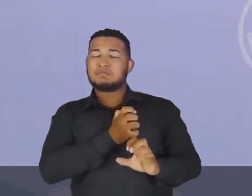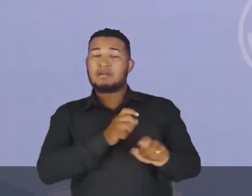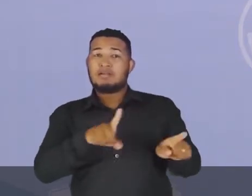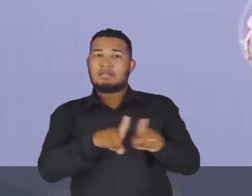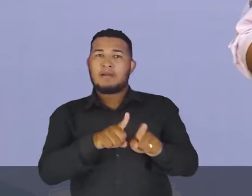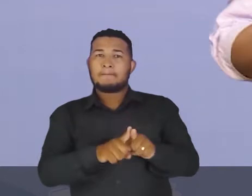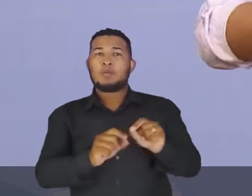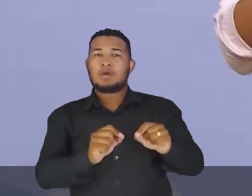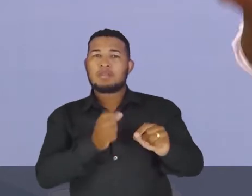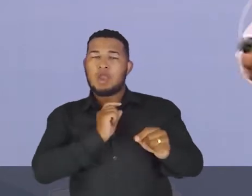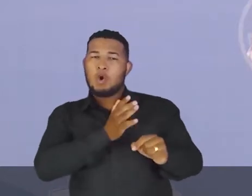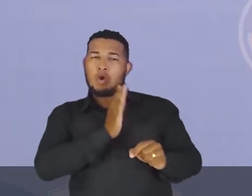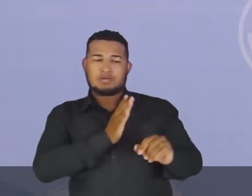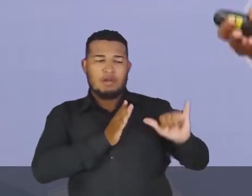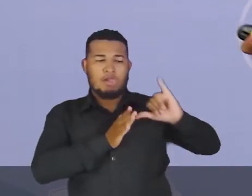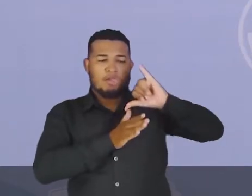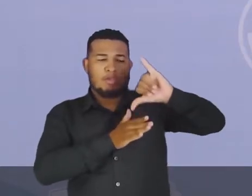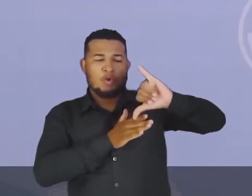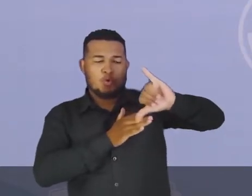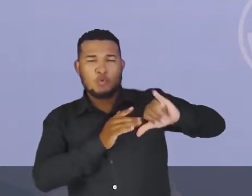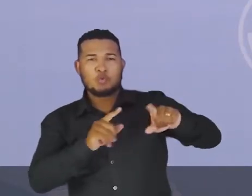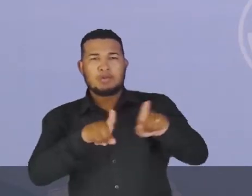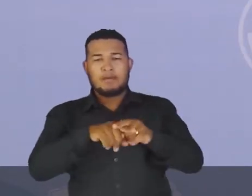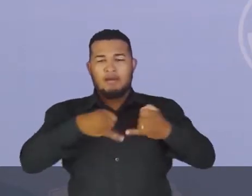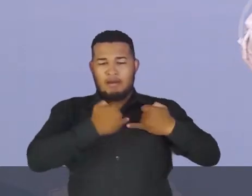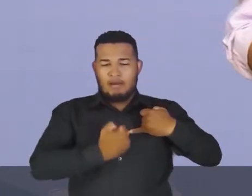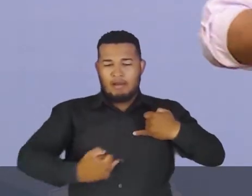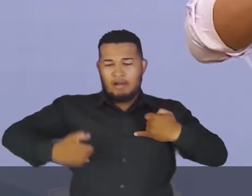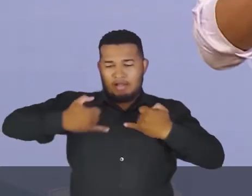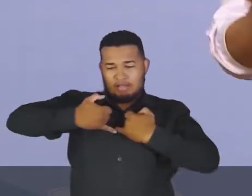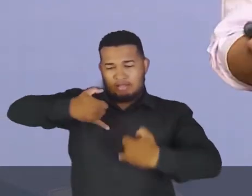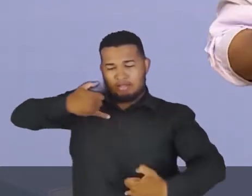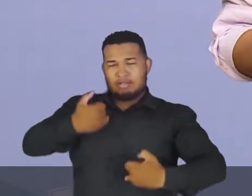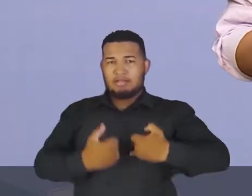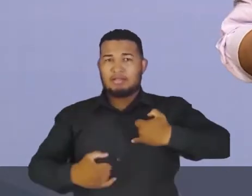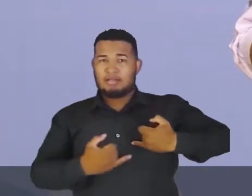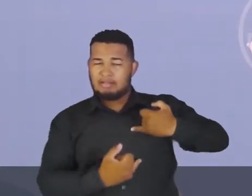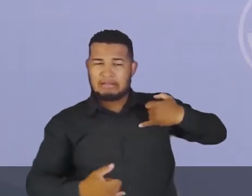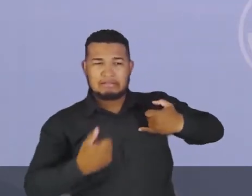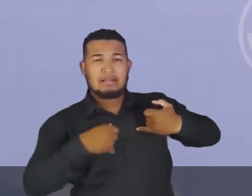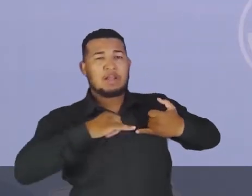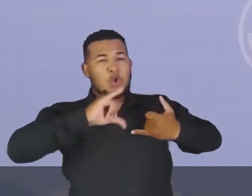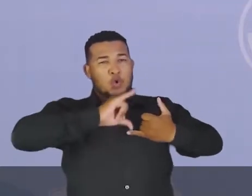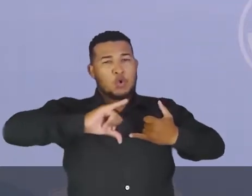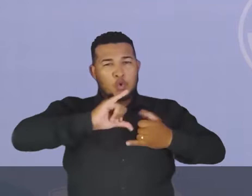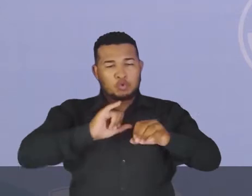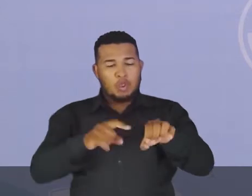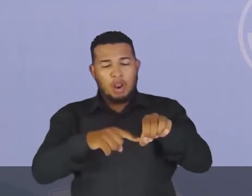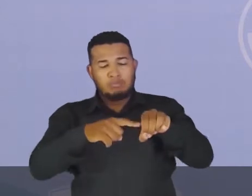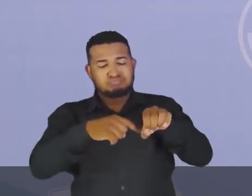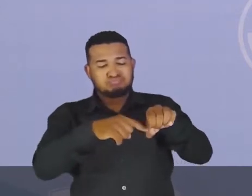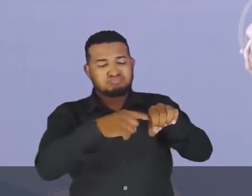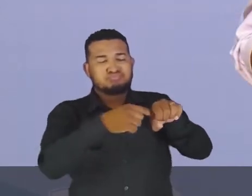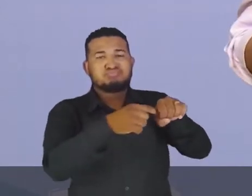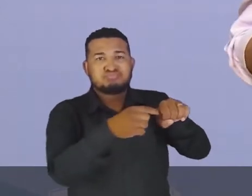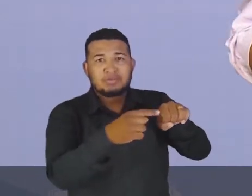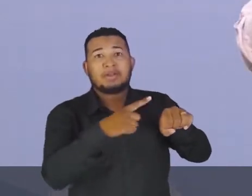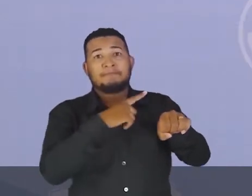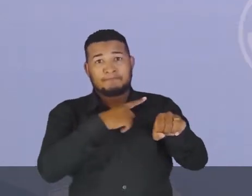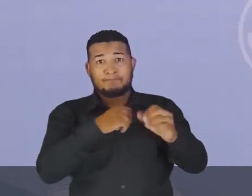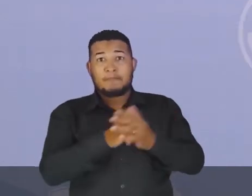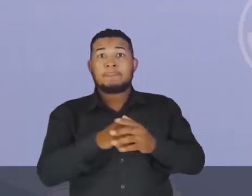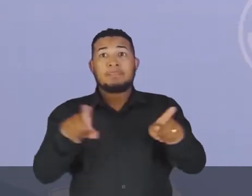acúmulo de gordura nas artérias, um processo conhecido como arteriosclerose. A obesidade está diretamente ligada